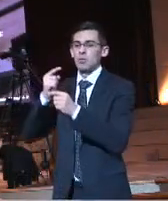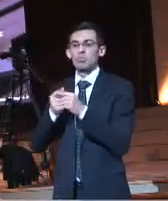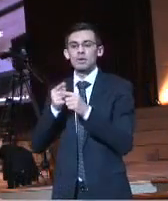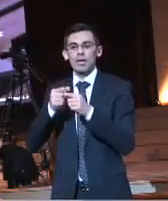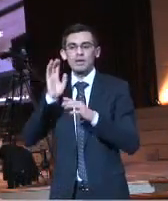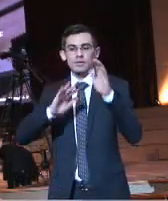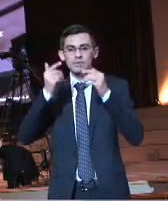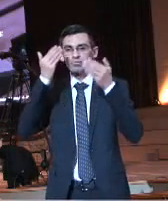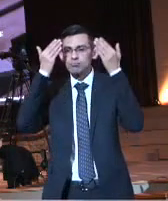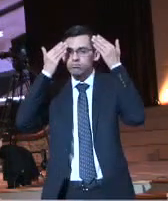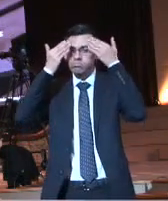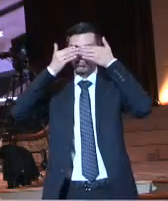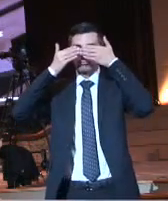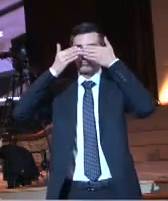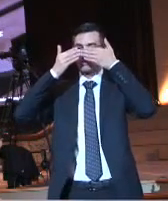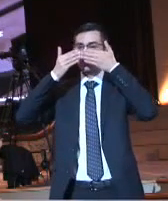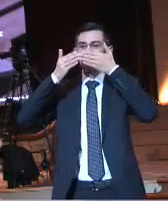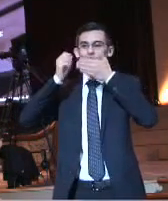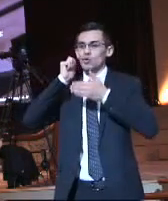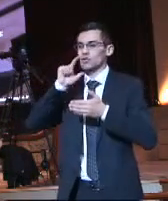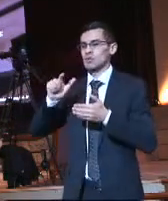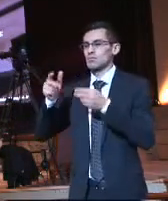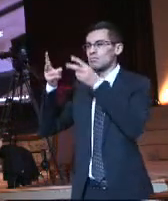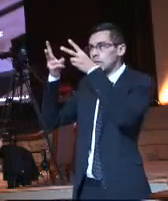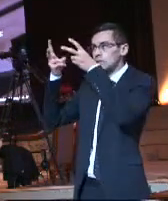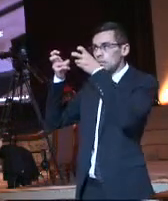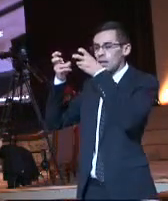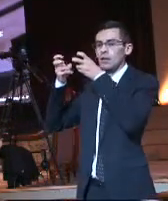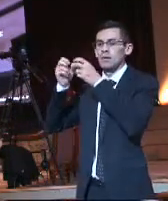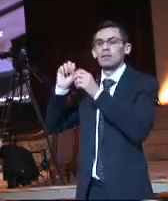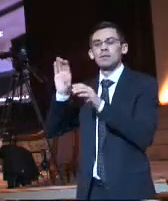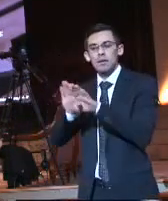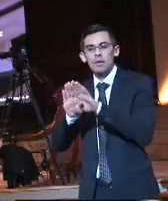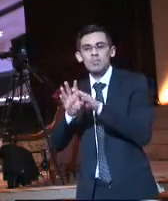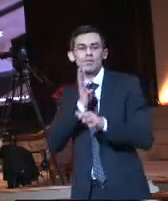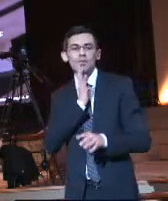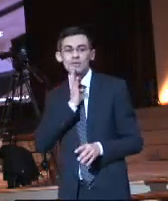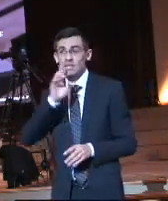cegos para conhecer quem é o nosso Deus.